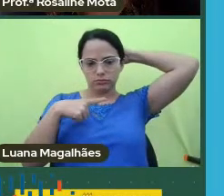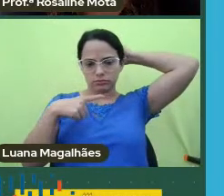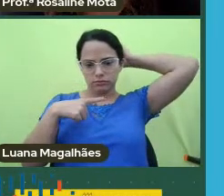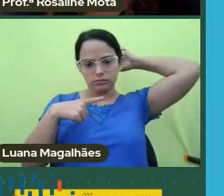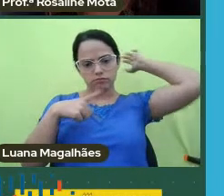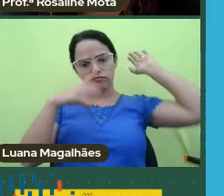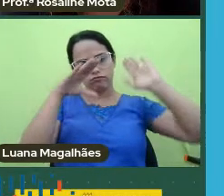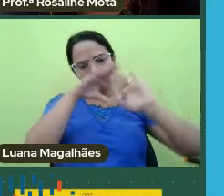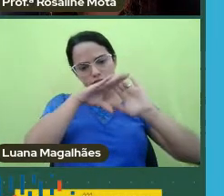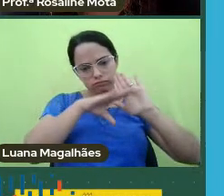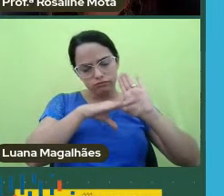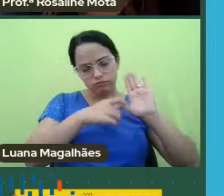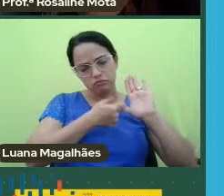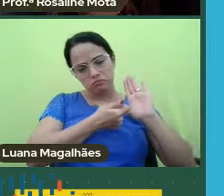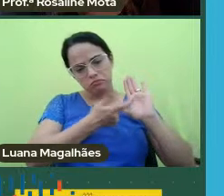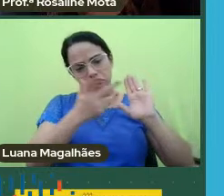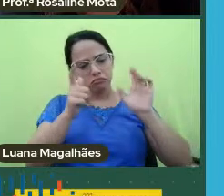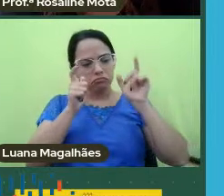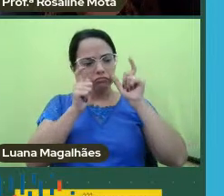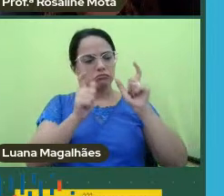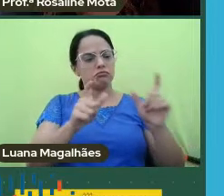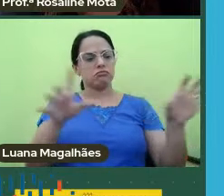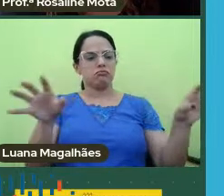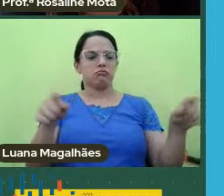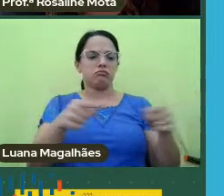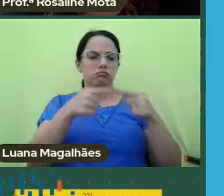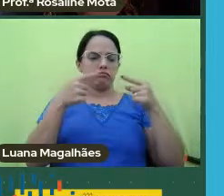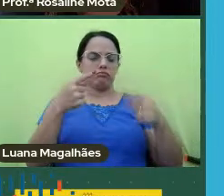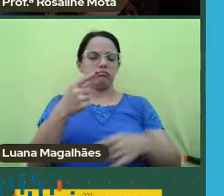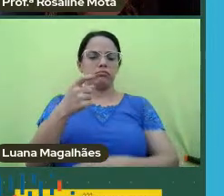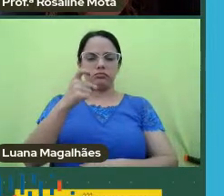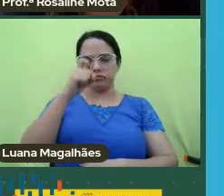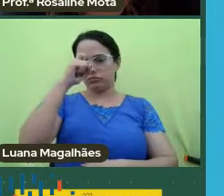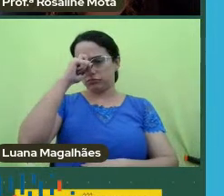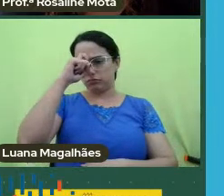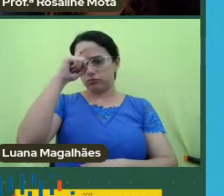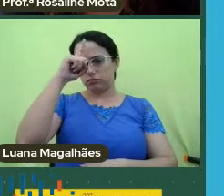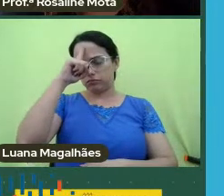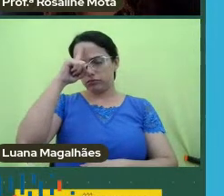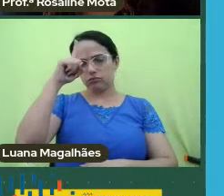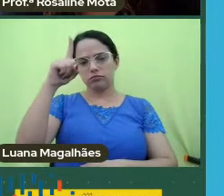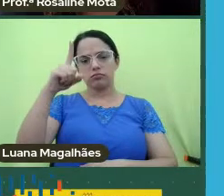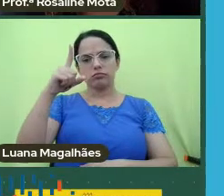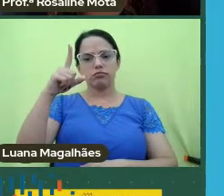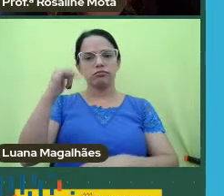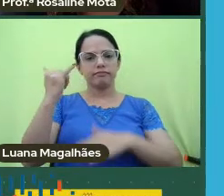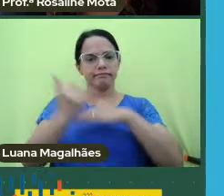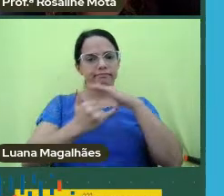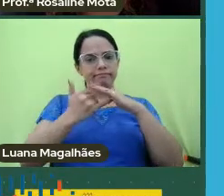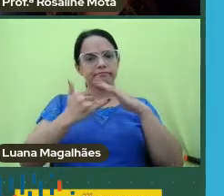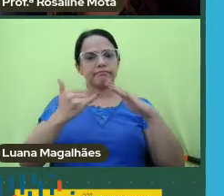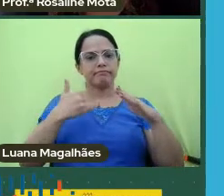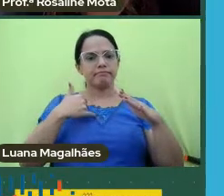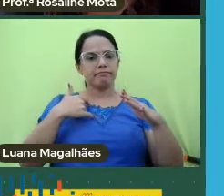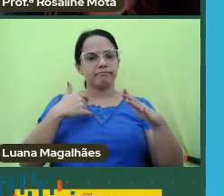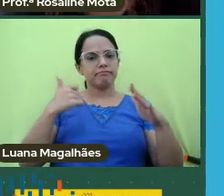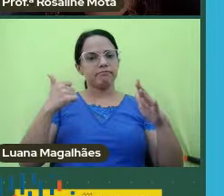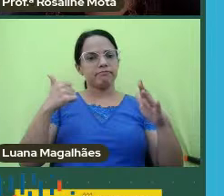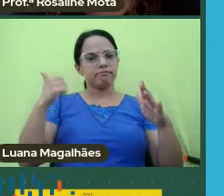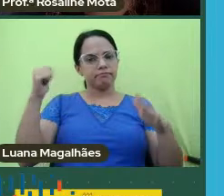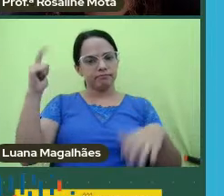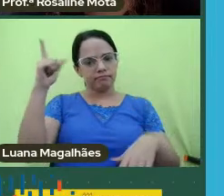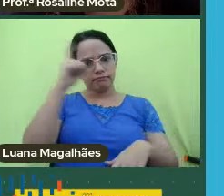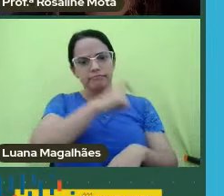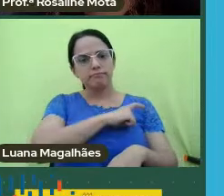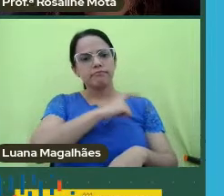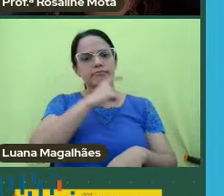interessantes que diz que os hospitais são instituições complexas com densidade tecnológica específica, e